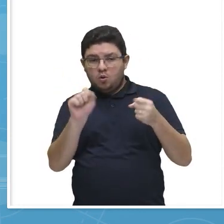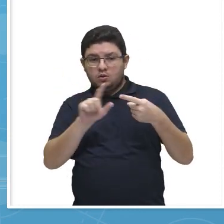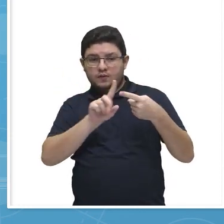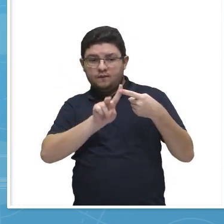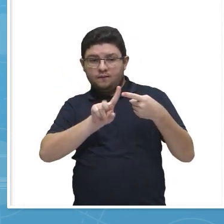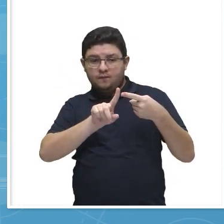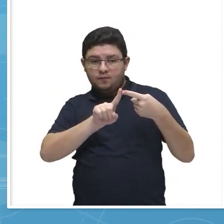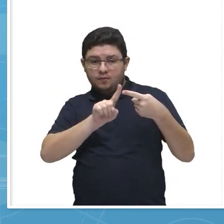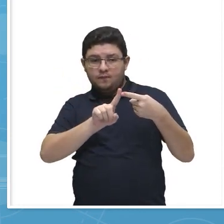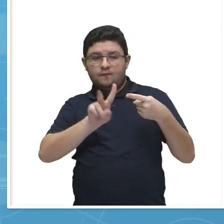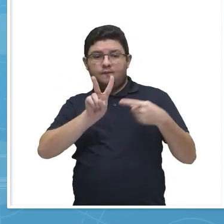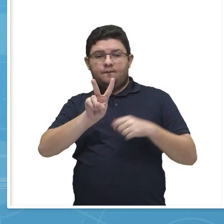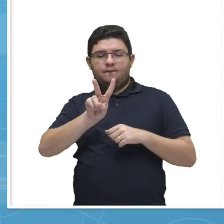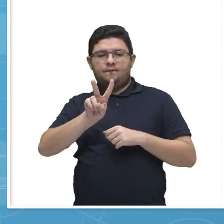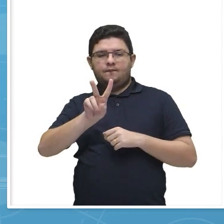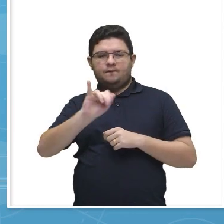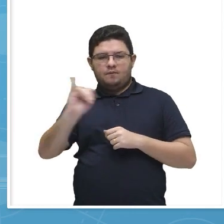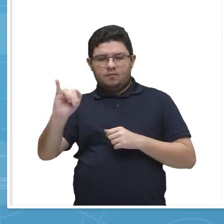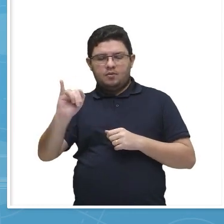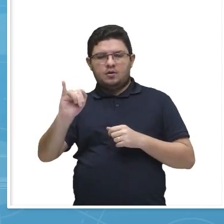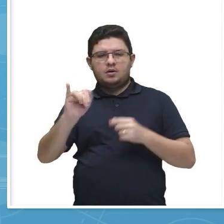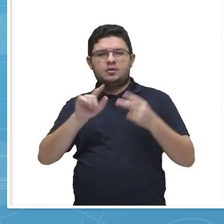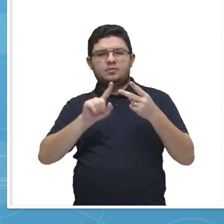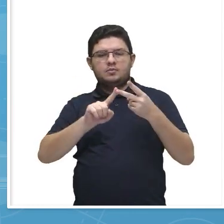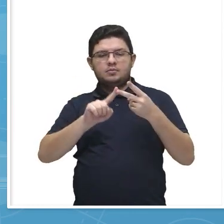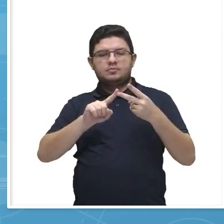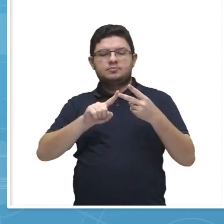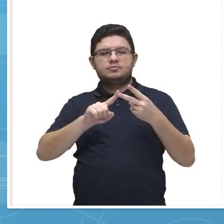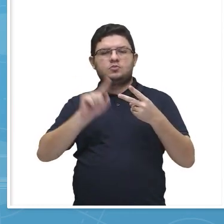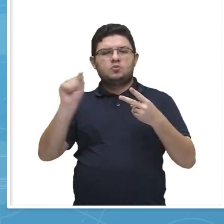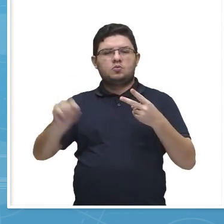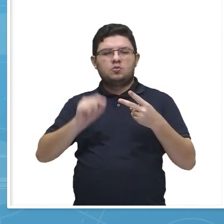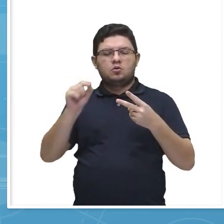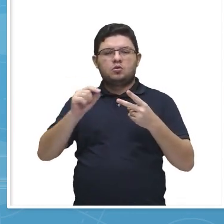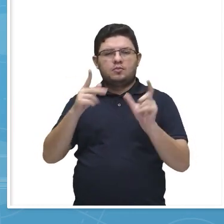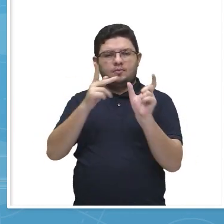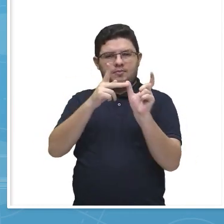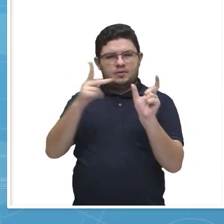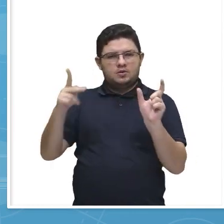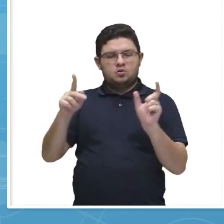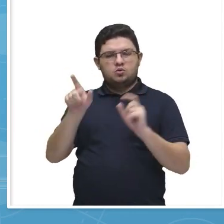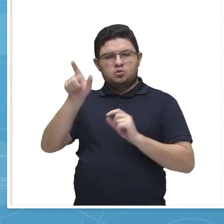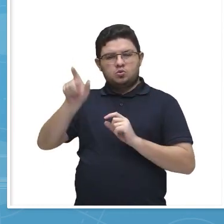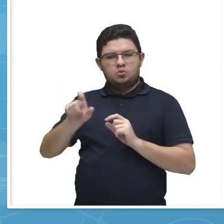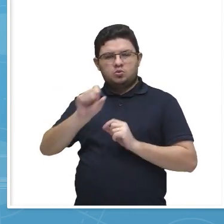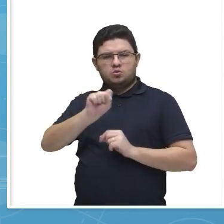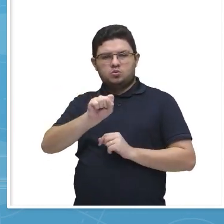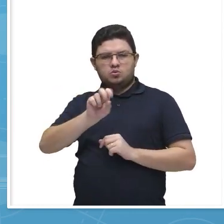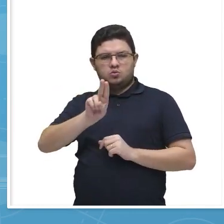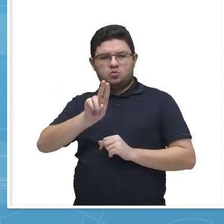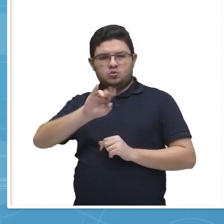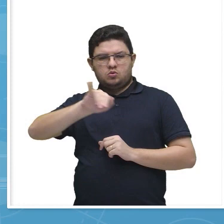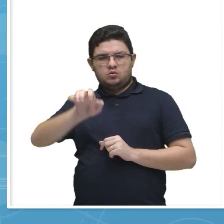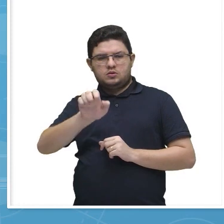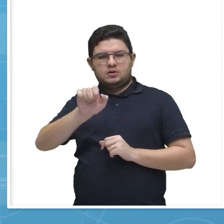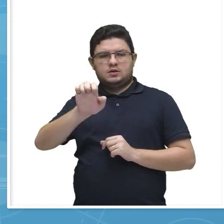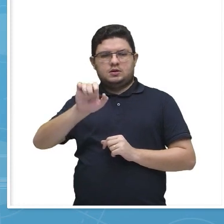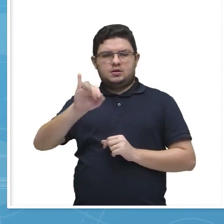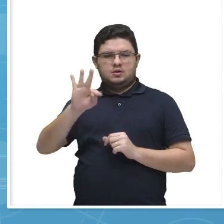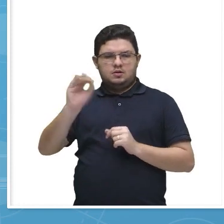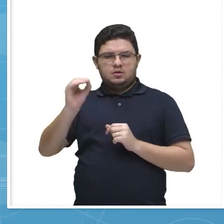intransitivo mais um predicativo do sujeito. Exemplo, Joana saiu contente. Olha só, sujeito